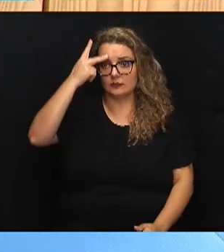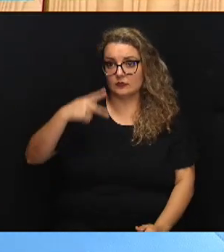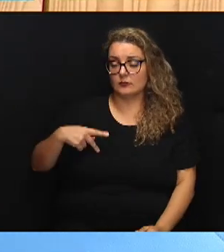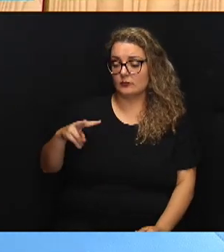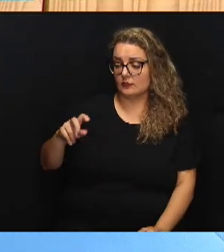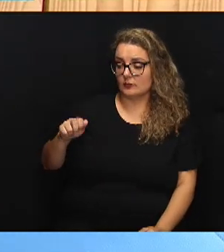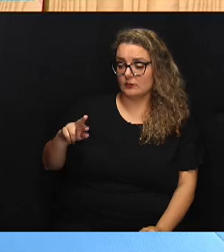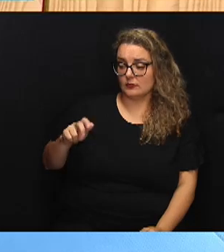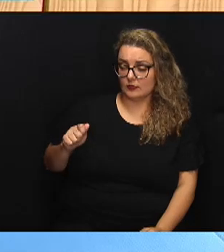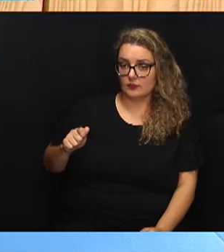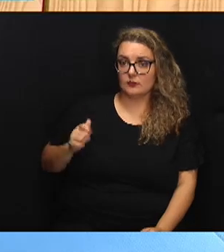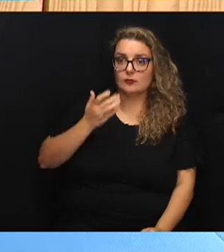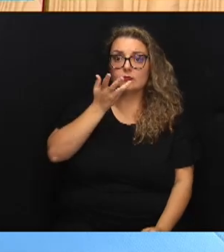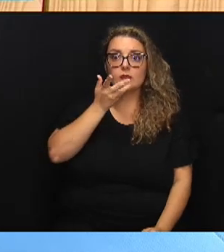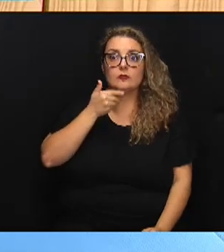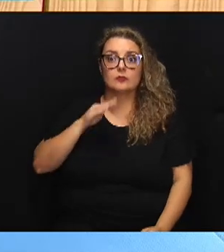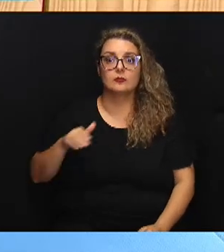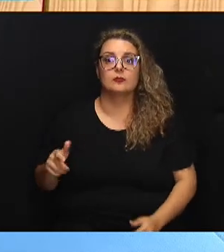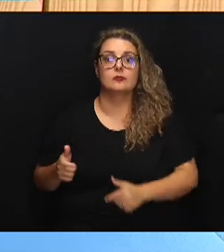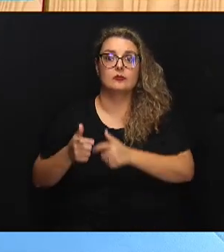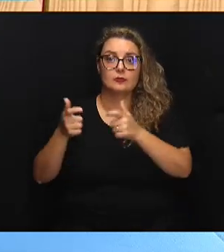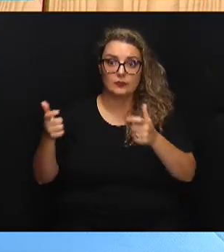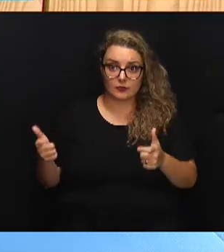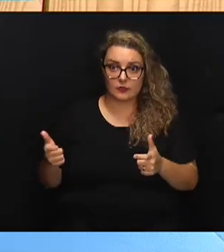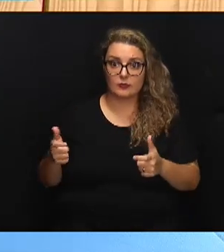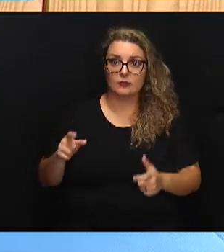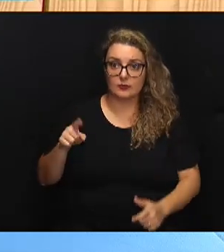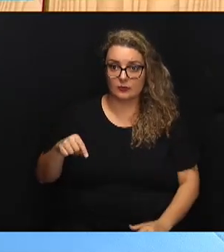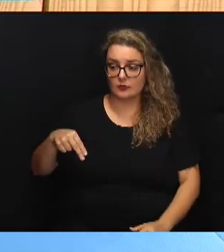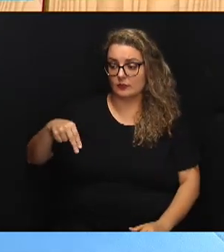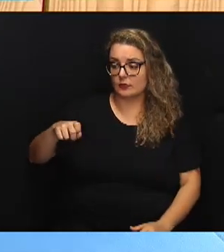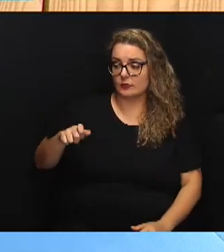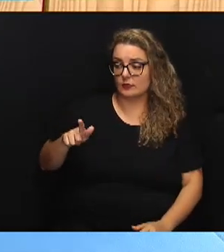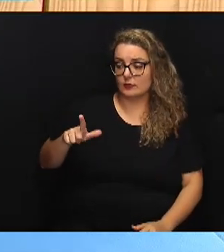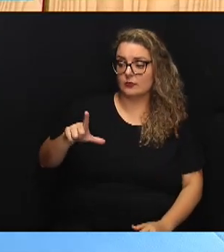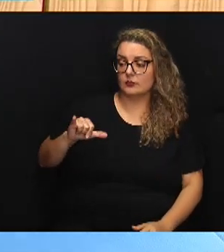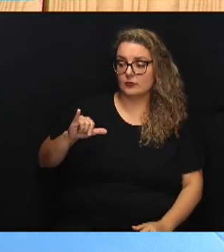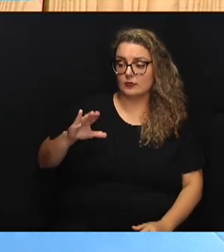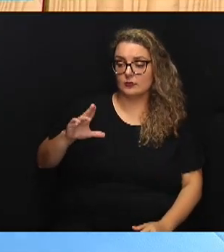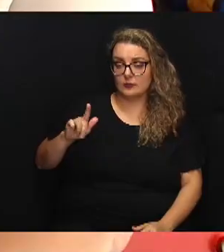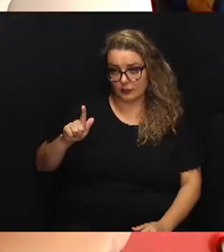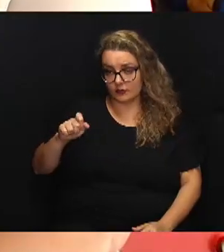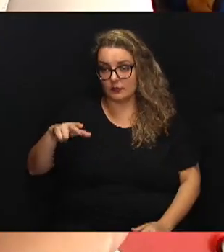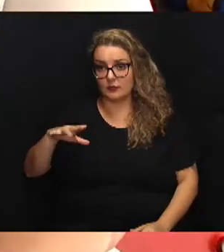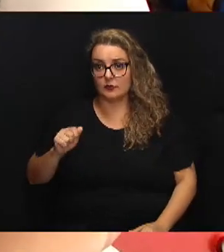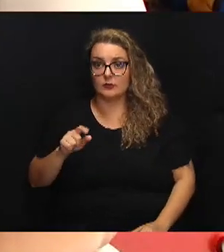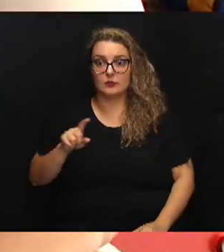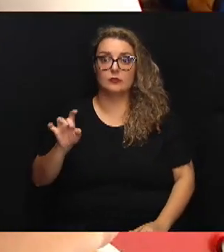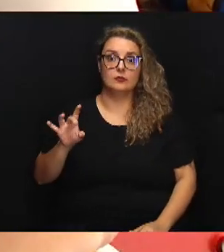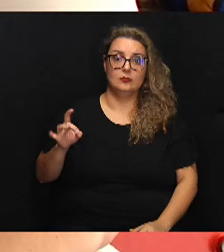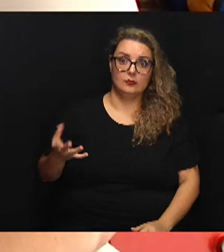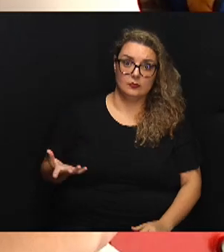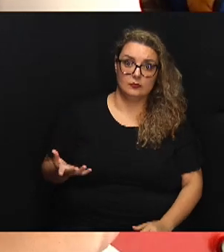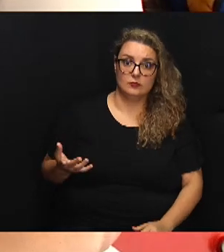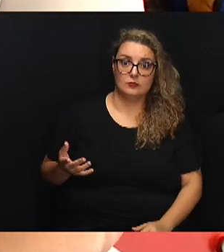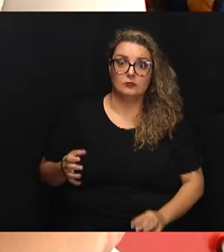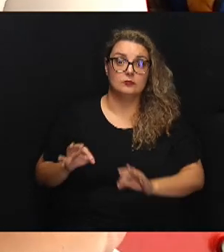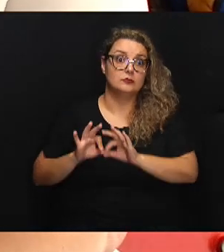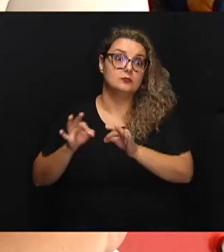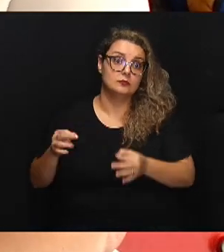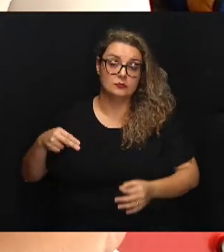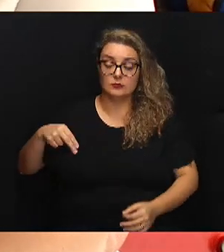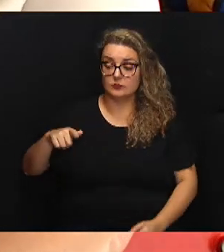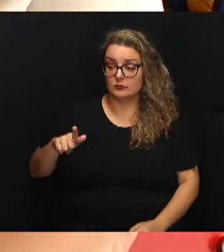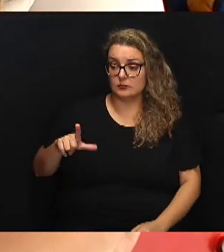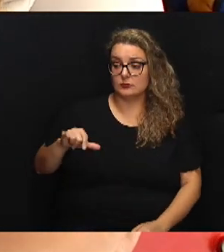Infância, a maioria dos casos é por negligência. Né? Então, não é apenas uma simples negligência, né? Geralmente